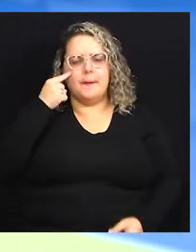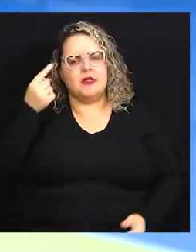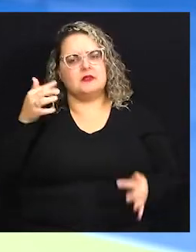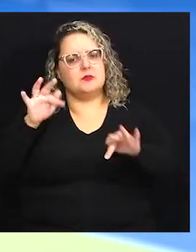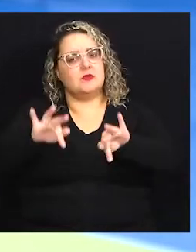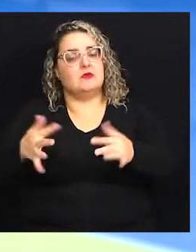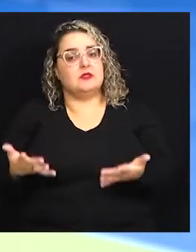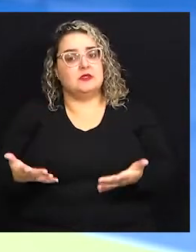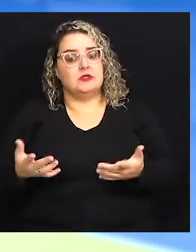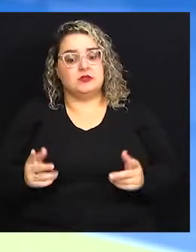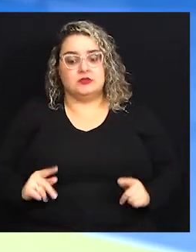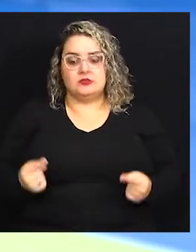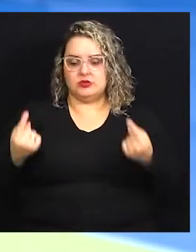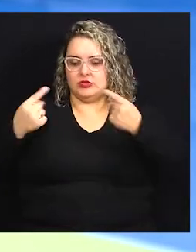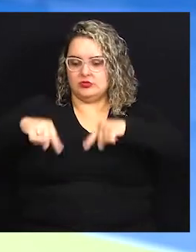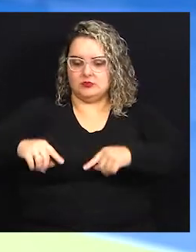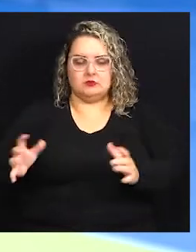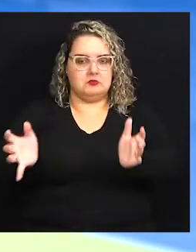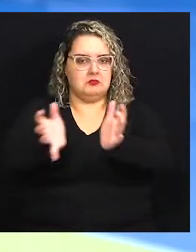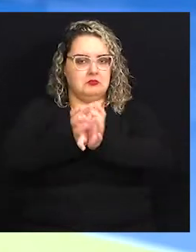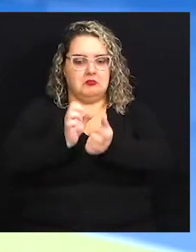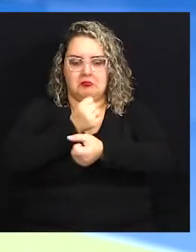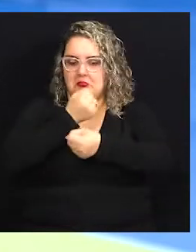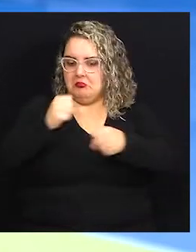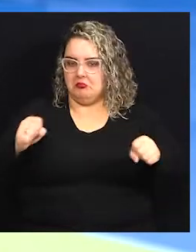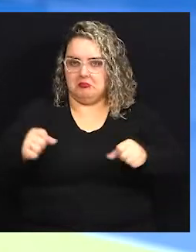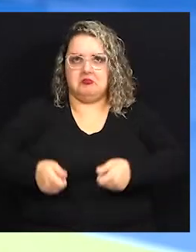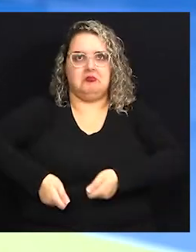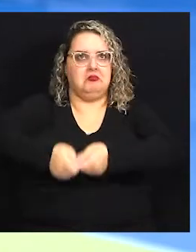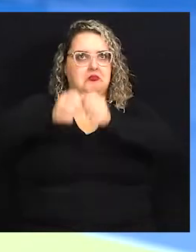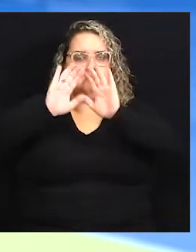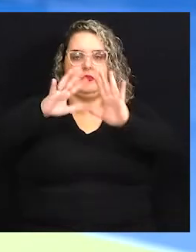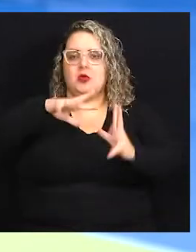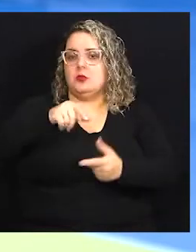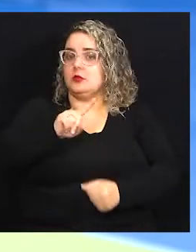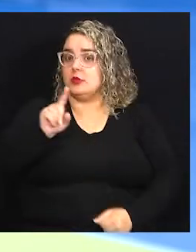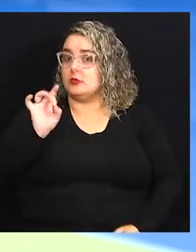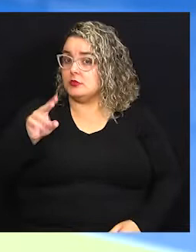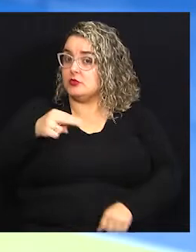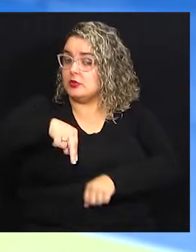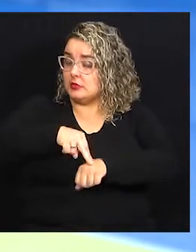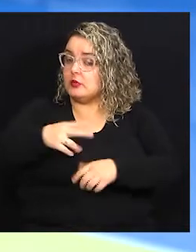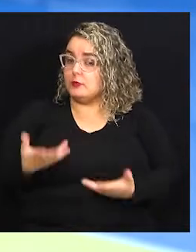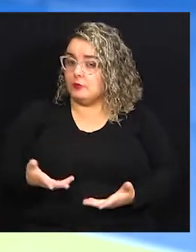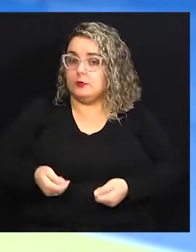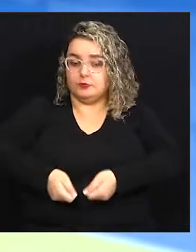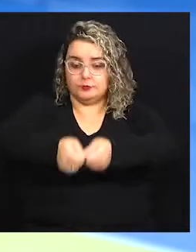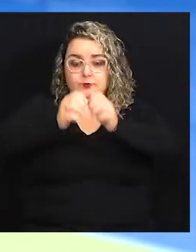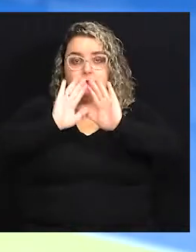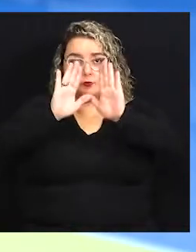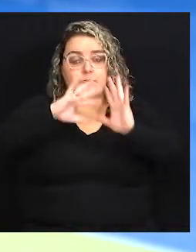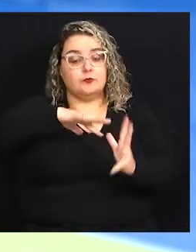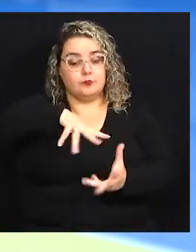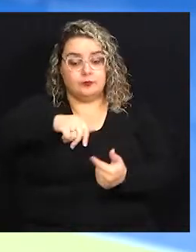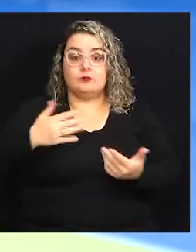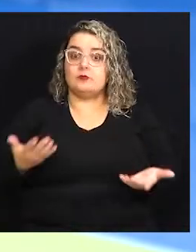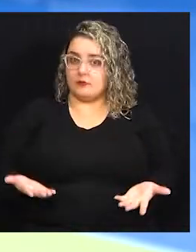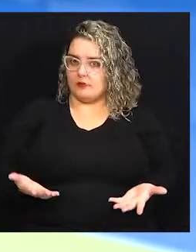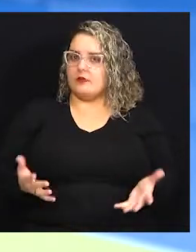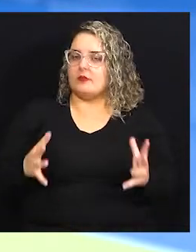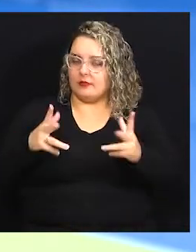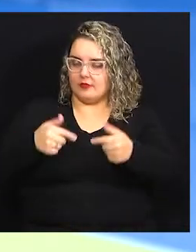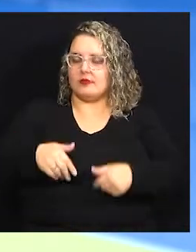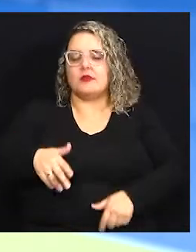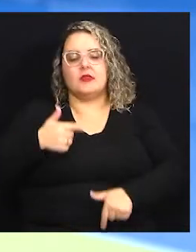disputando aí com equipes gigantescas do voleibol mundial, não só nacional, né? Voleibol mundial. Mas tudo isso é através de